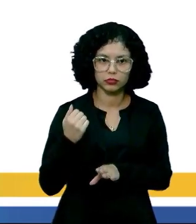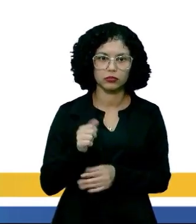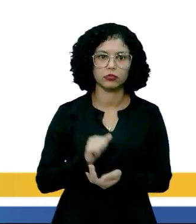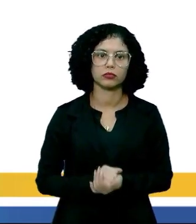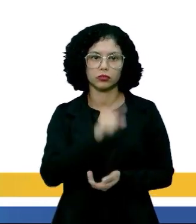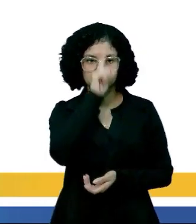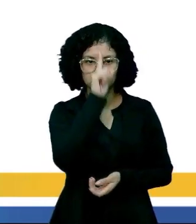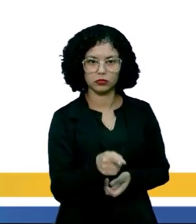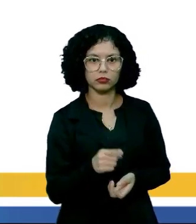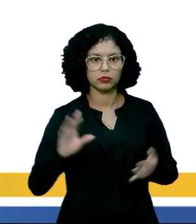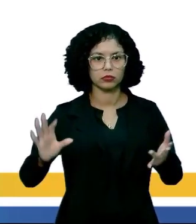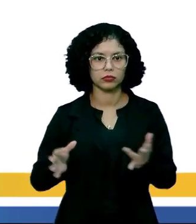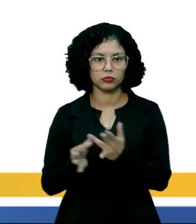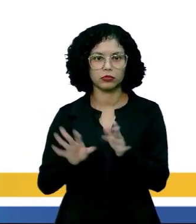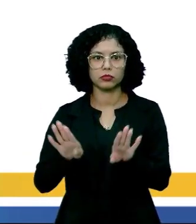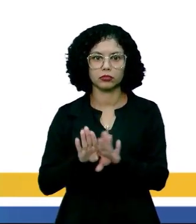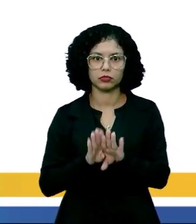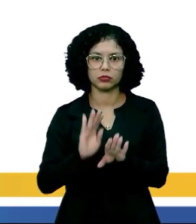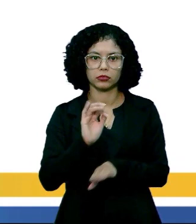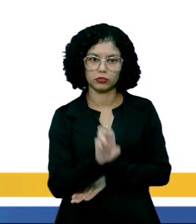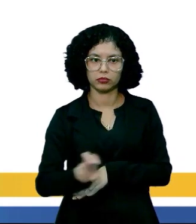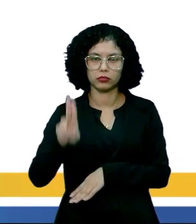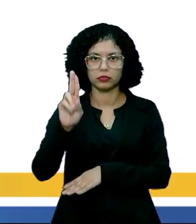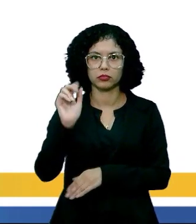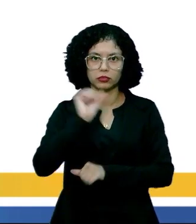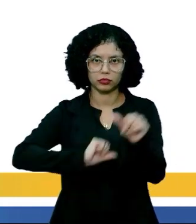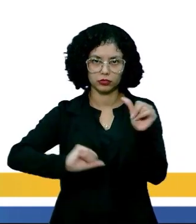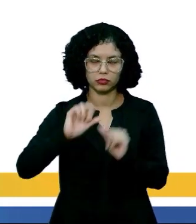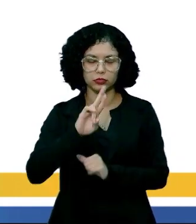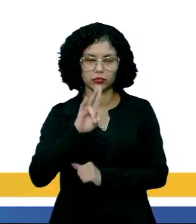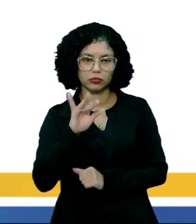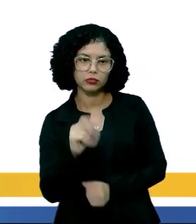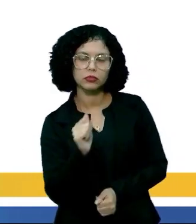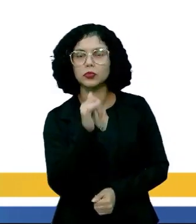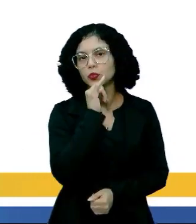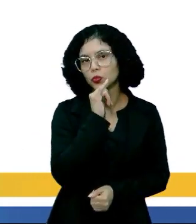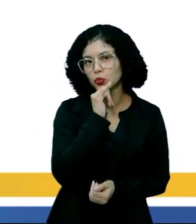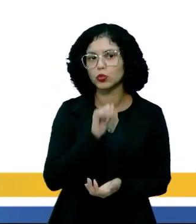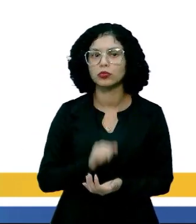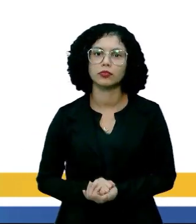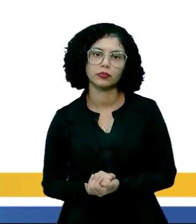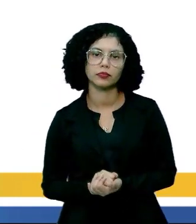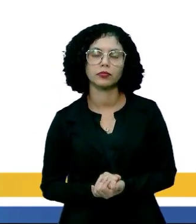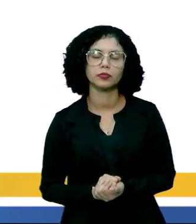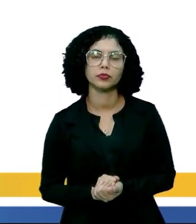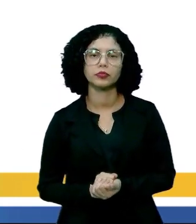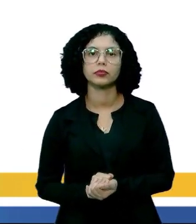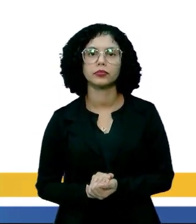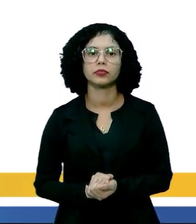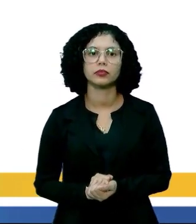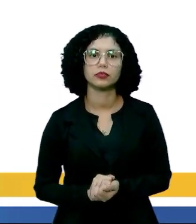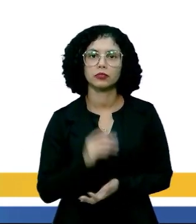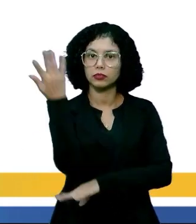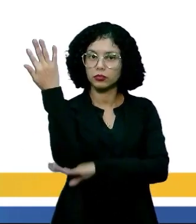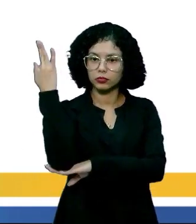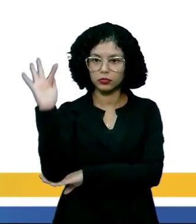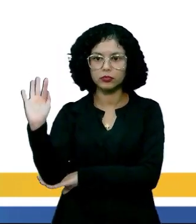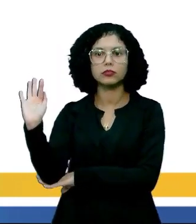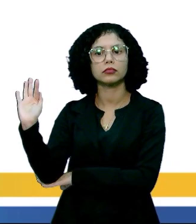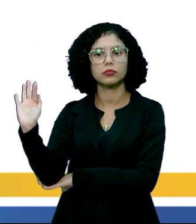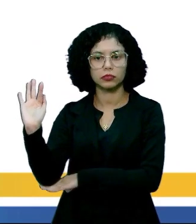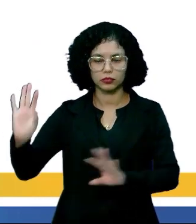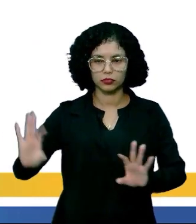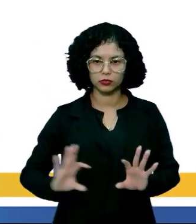e até alianças com os europeus rivais, que era o caso, por exemplo, dos franceses, né,